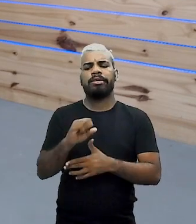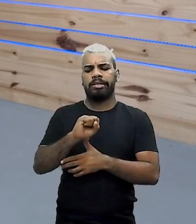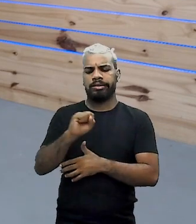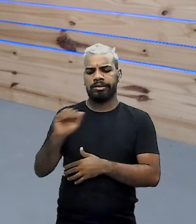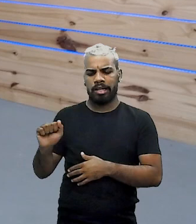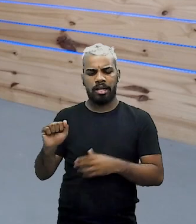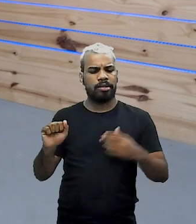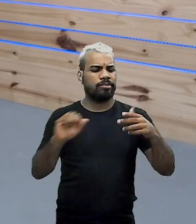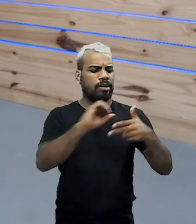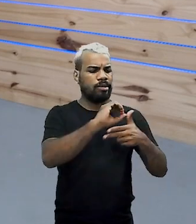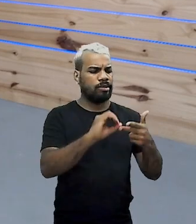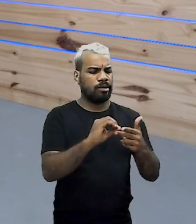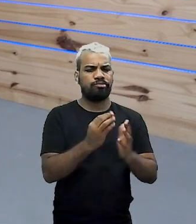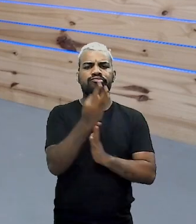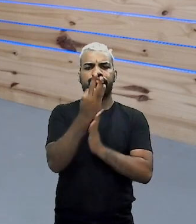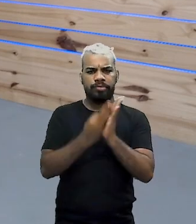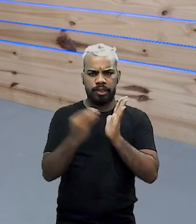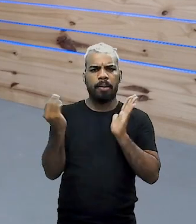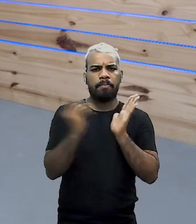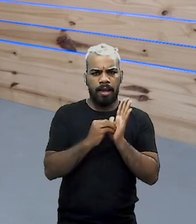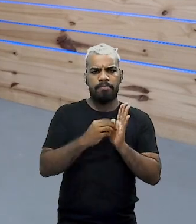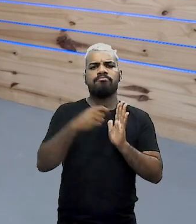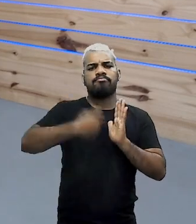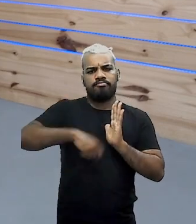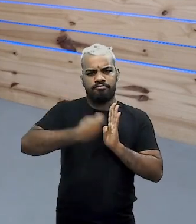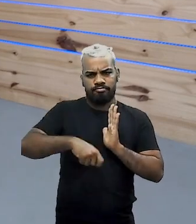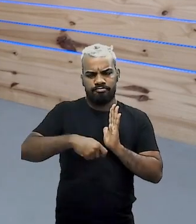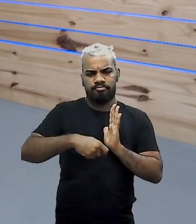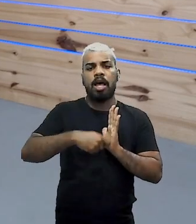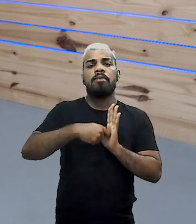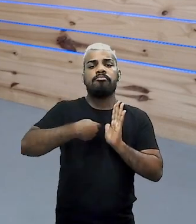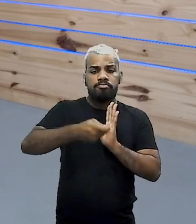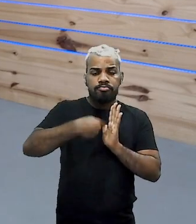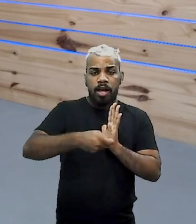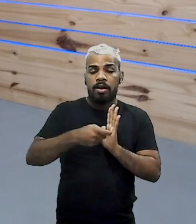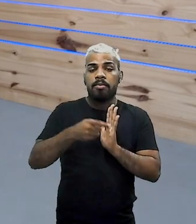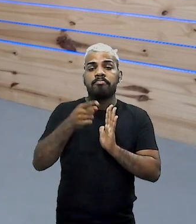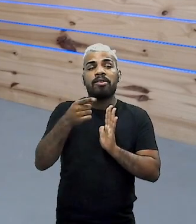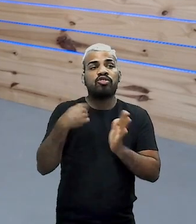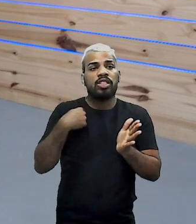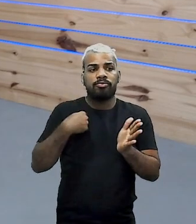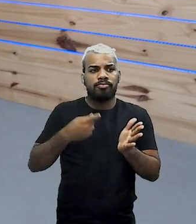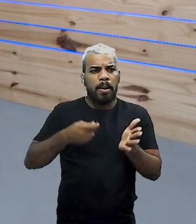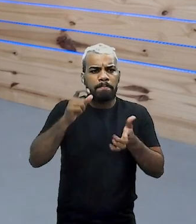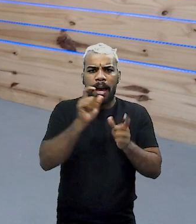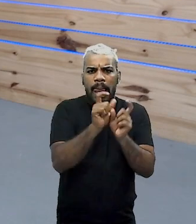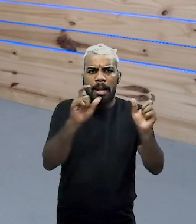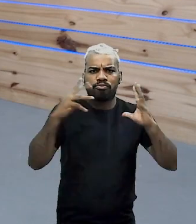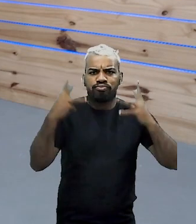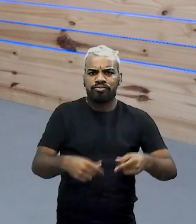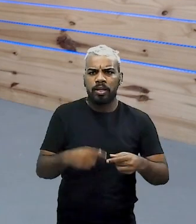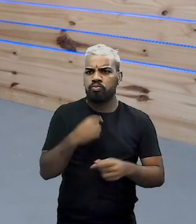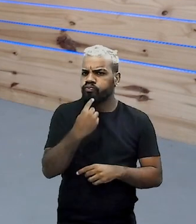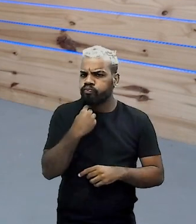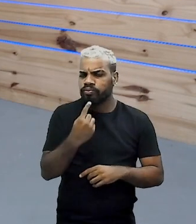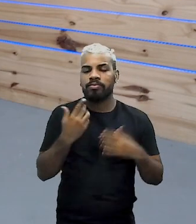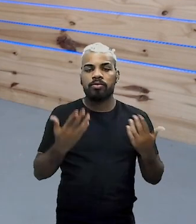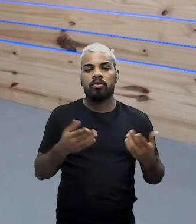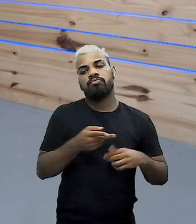tenho um vocabulário muito robusto. Sempre pesquise, certo? Na internet,